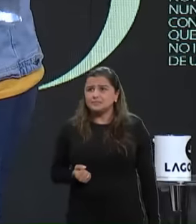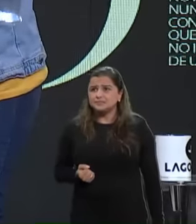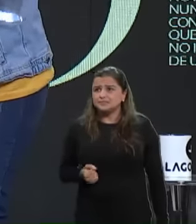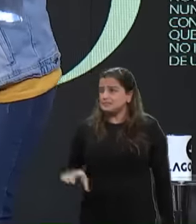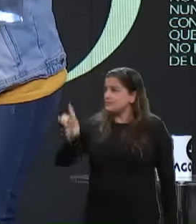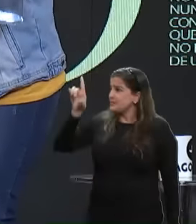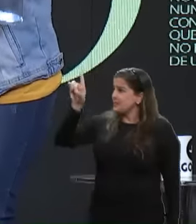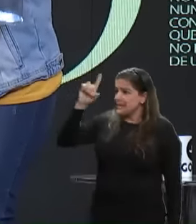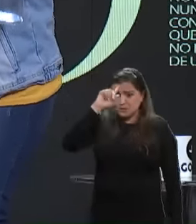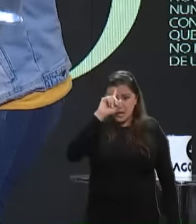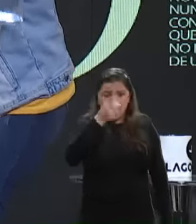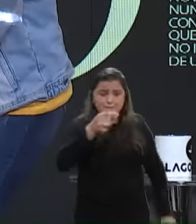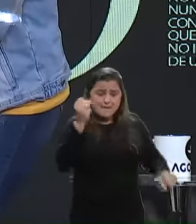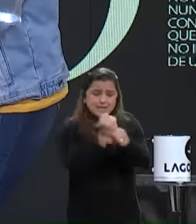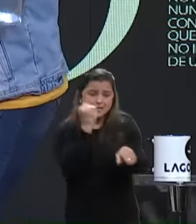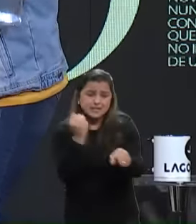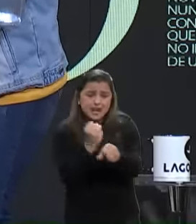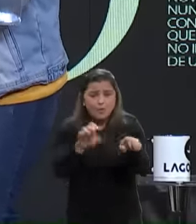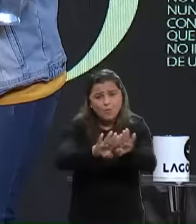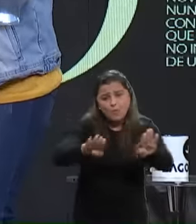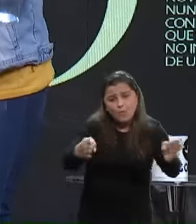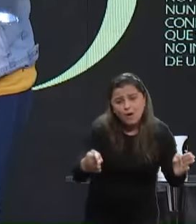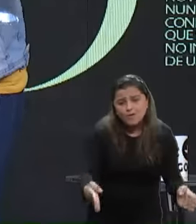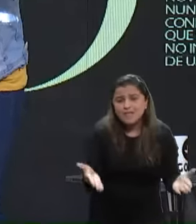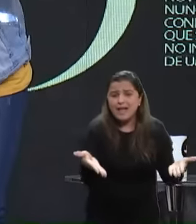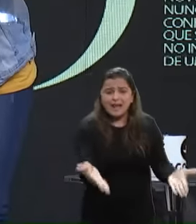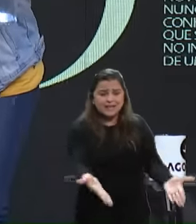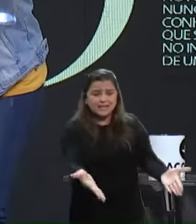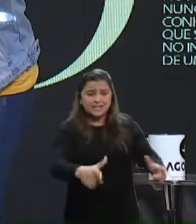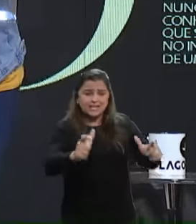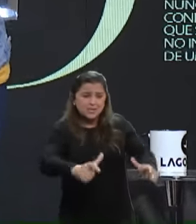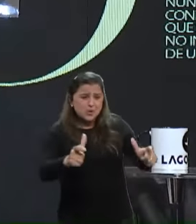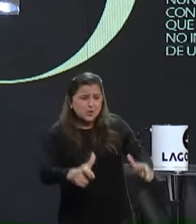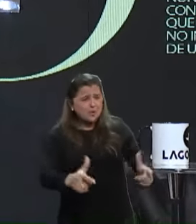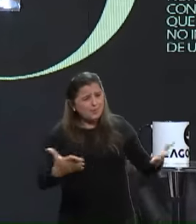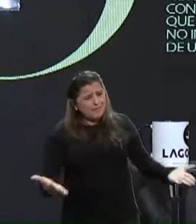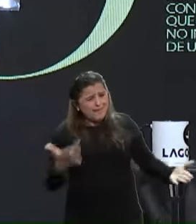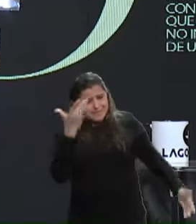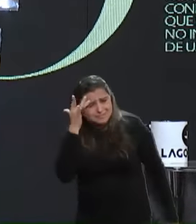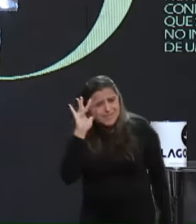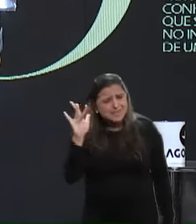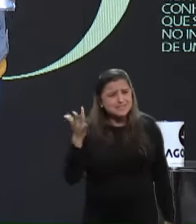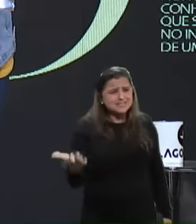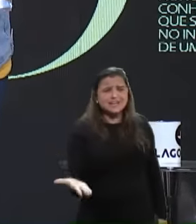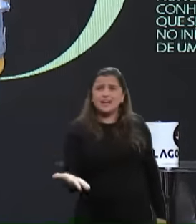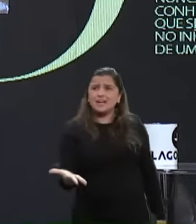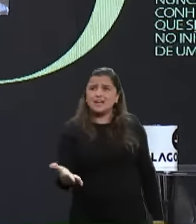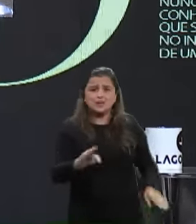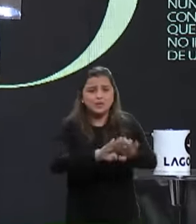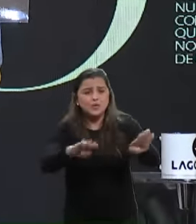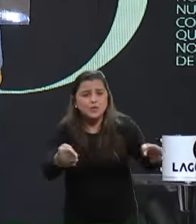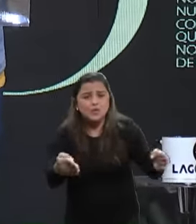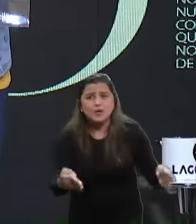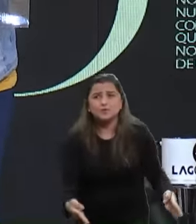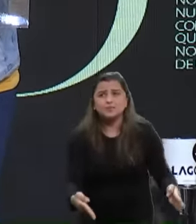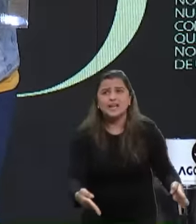Deus manda levantar um altar num lugar improvável. Um altar